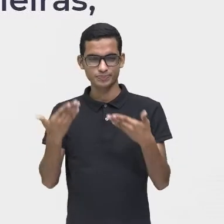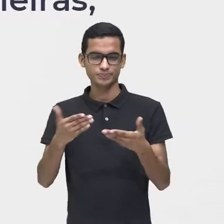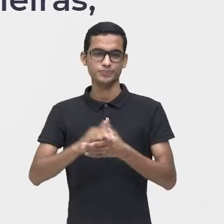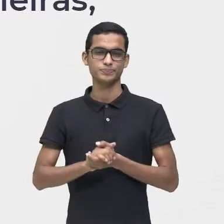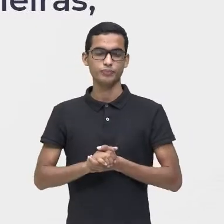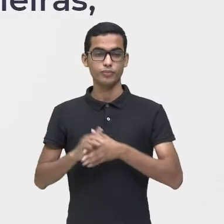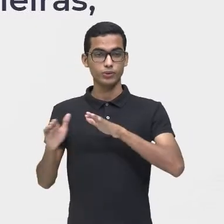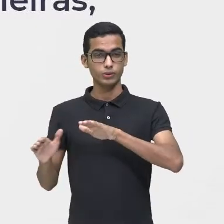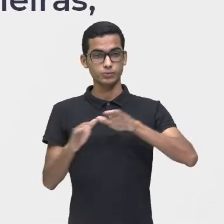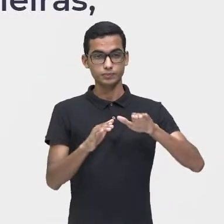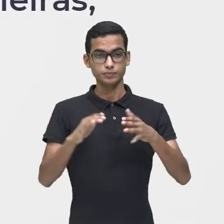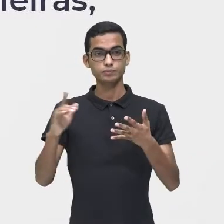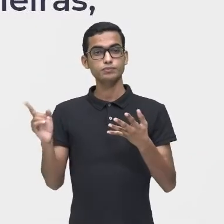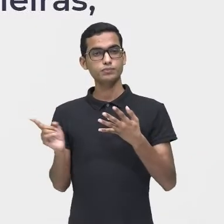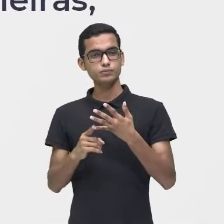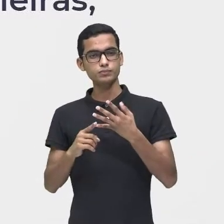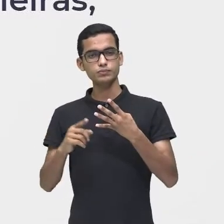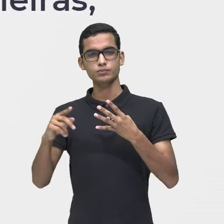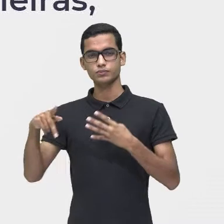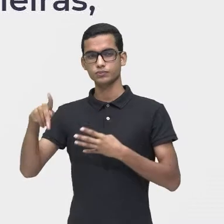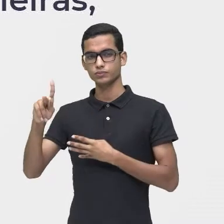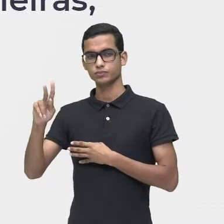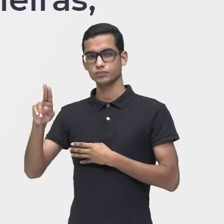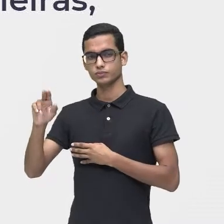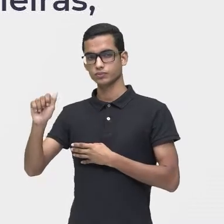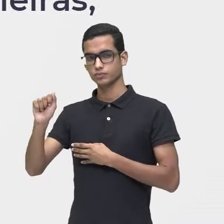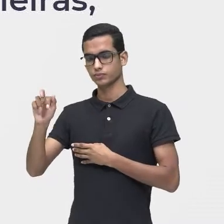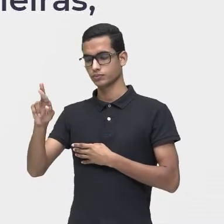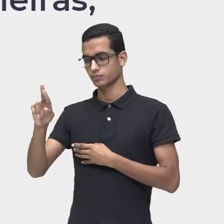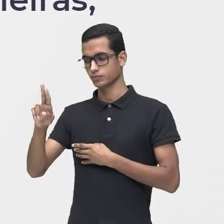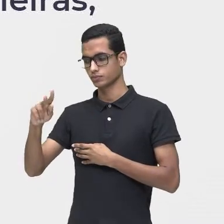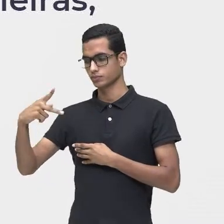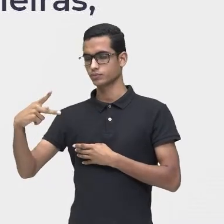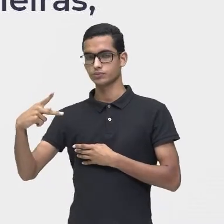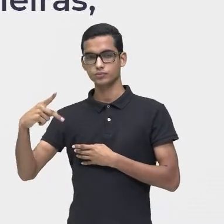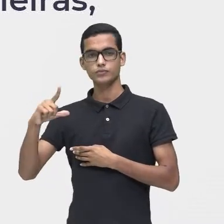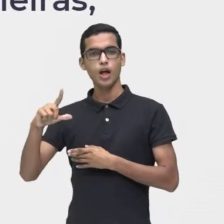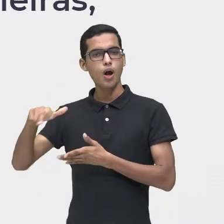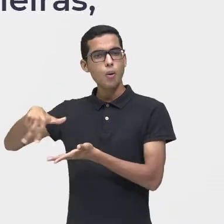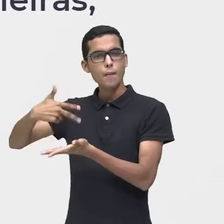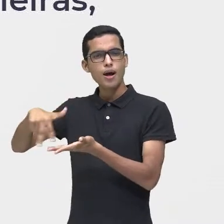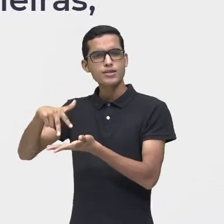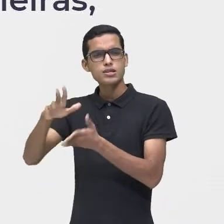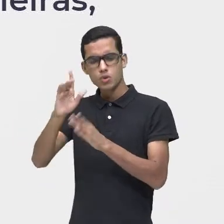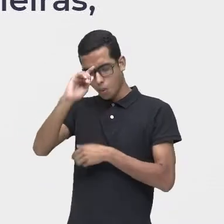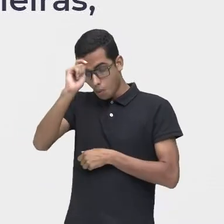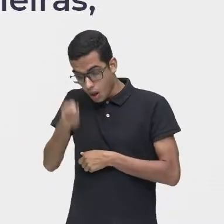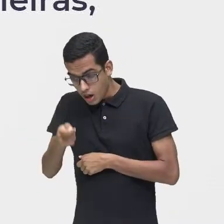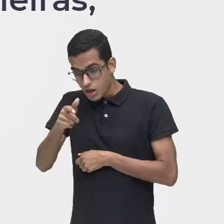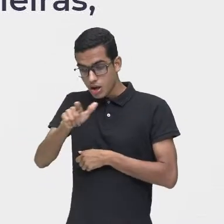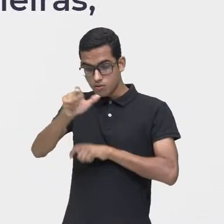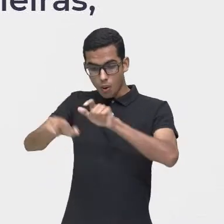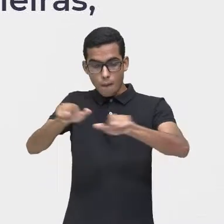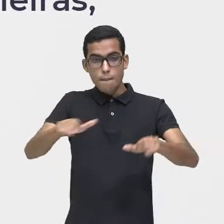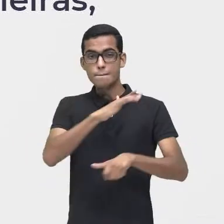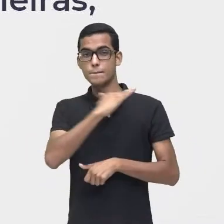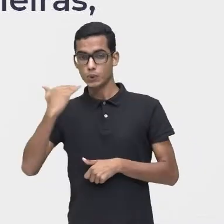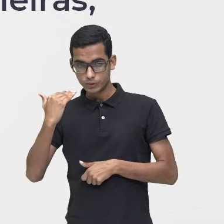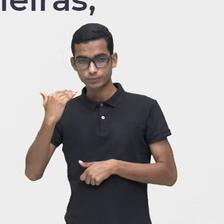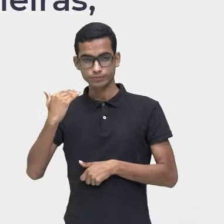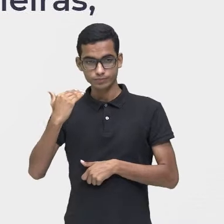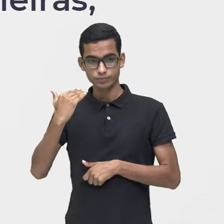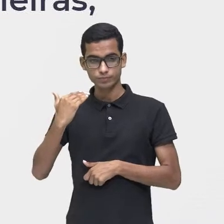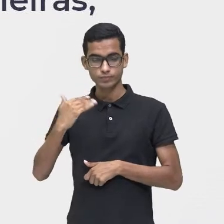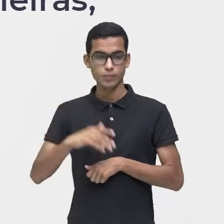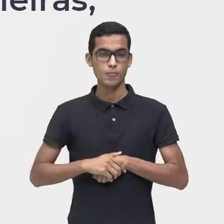em homenagem aos mortos. Essa dança faz parte de um ritual tribal em homenagem aos mortos, celebrando assim suas